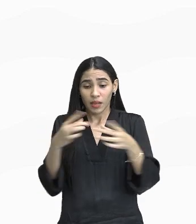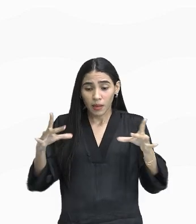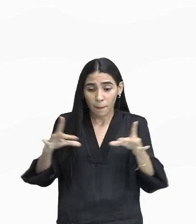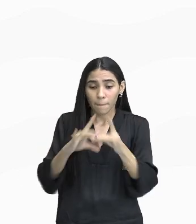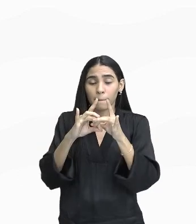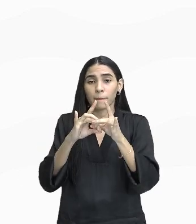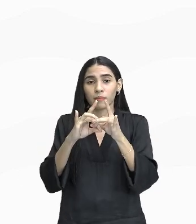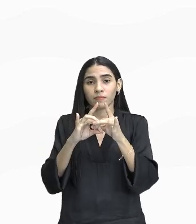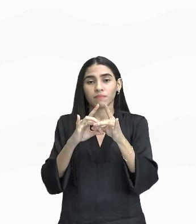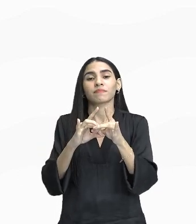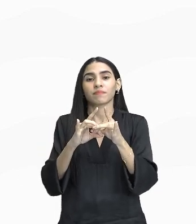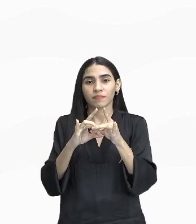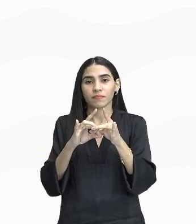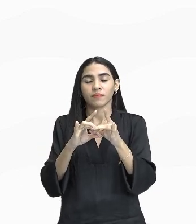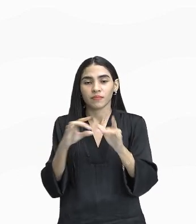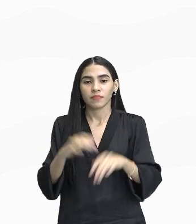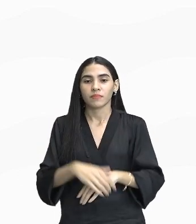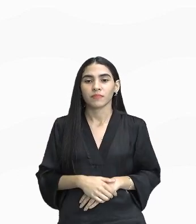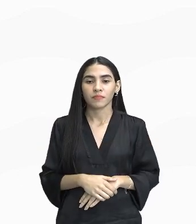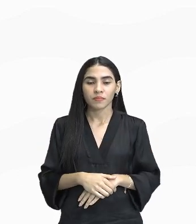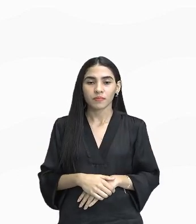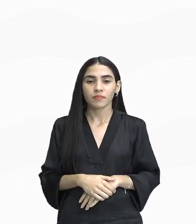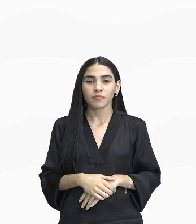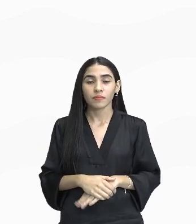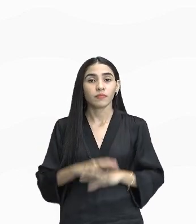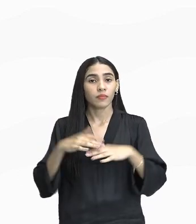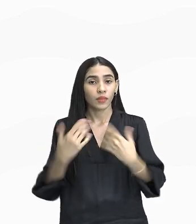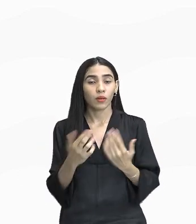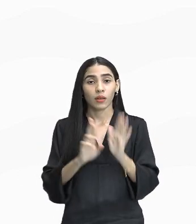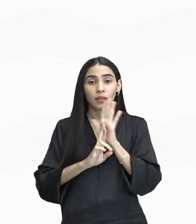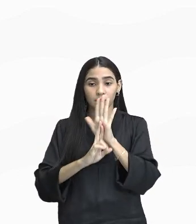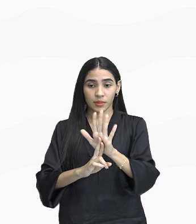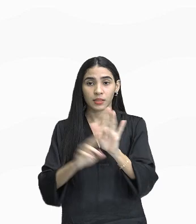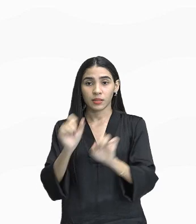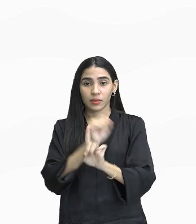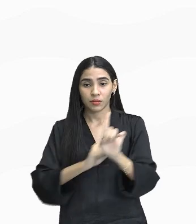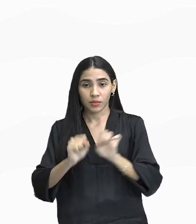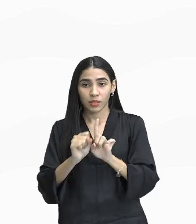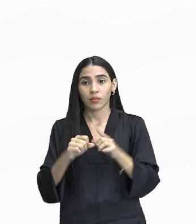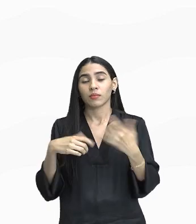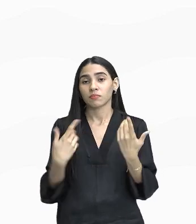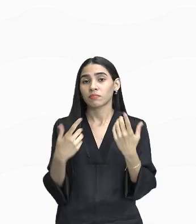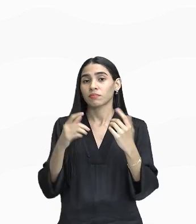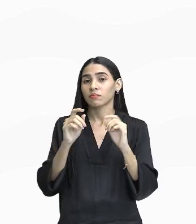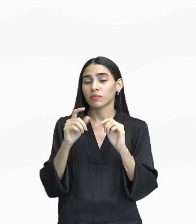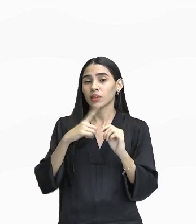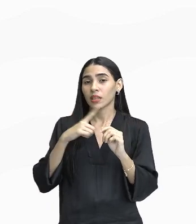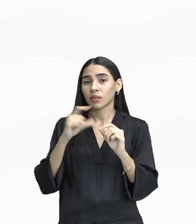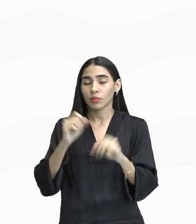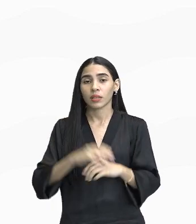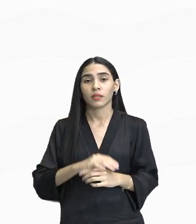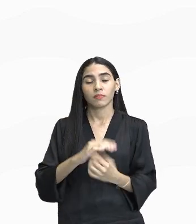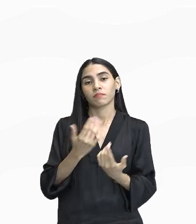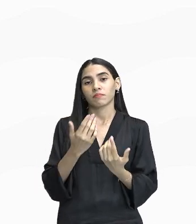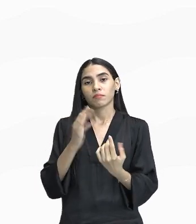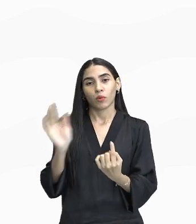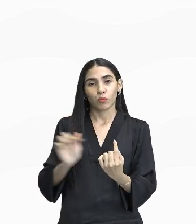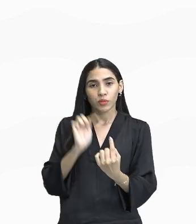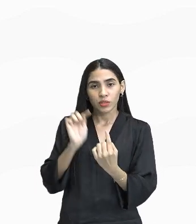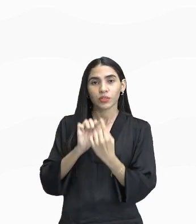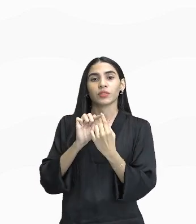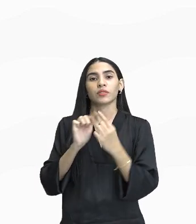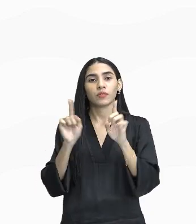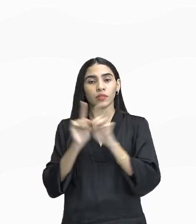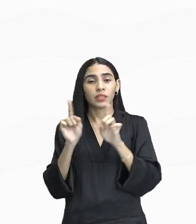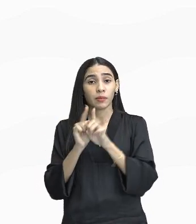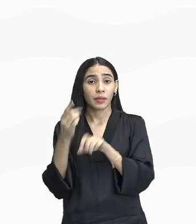ancoragem e a objetivação. Exatamente. Então, as representações sociais, professor, elas possuem funções e